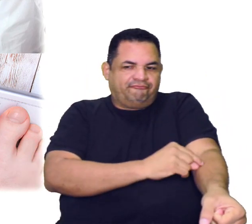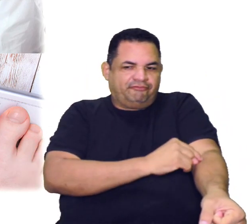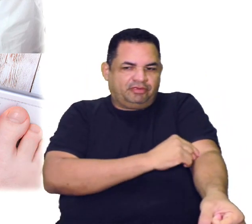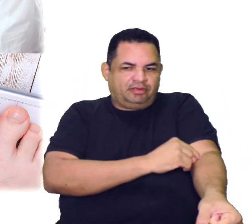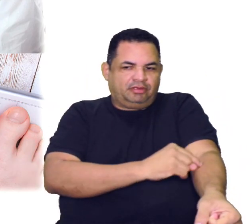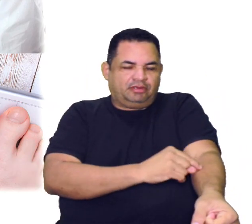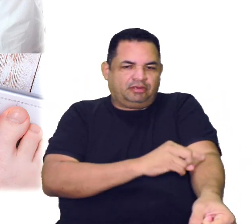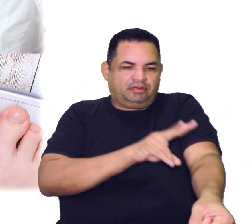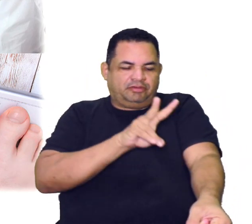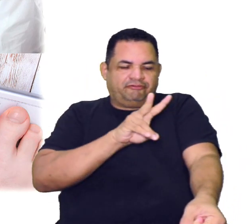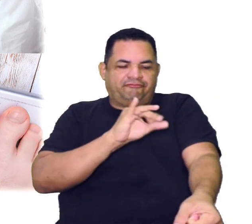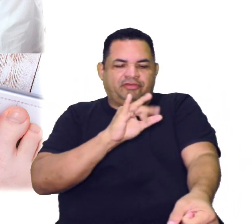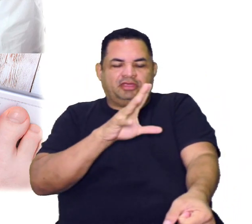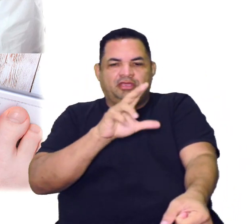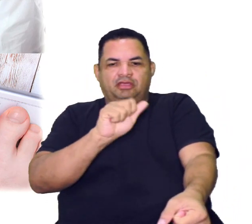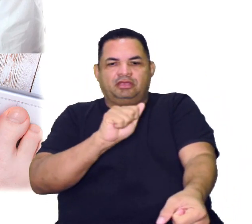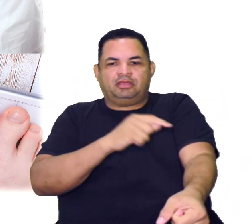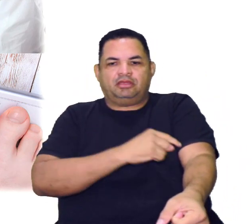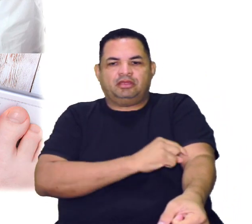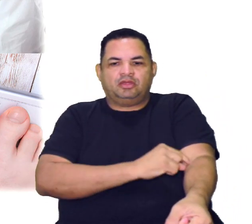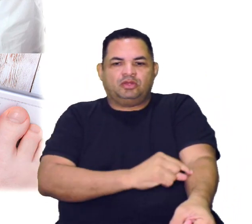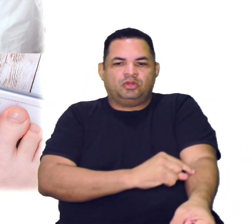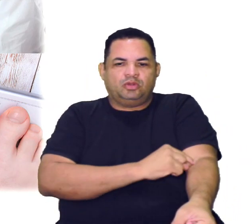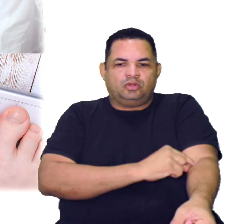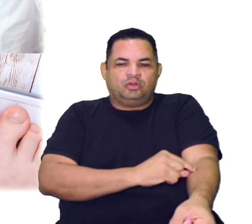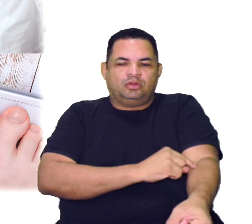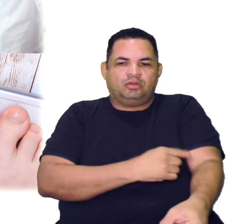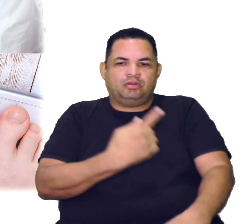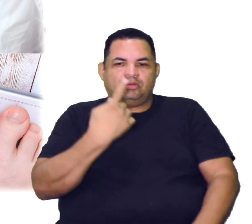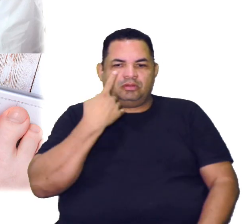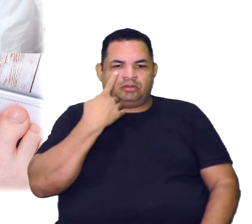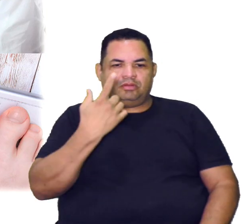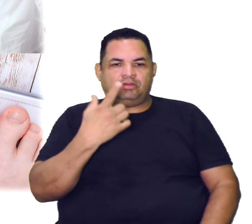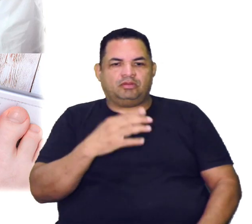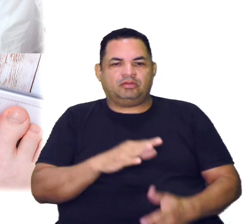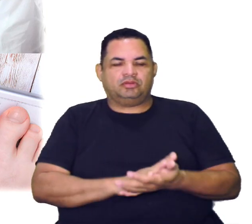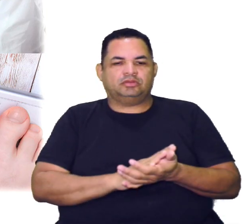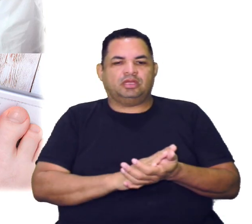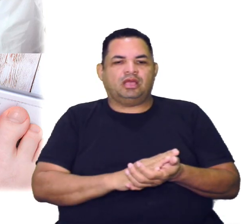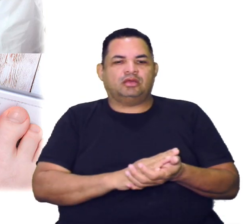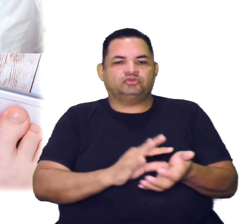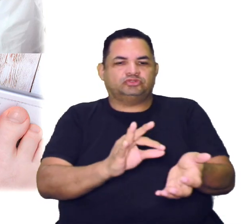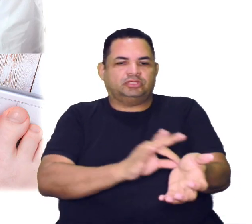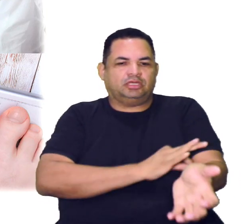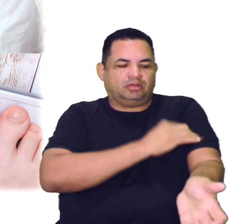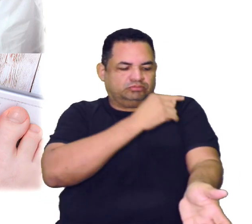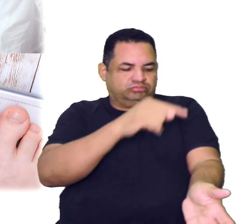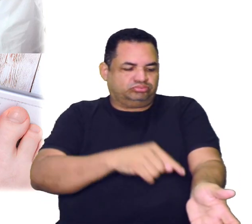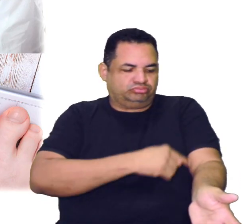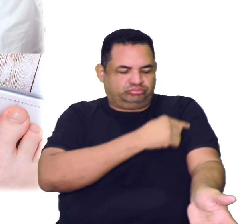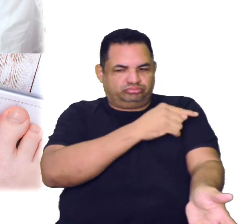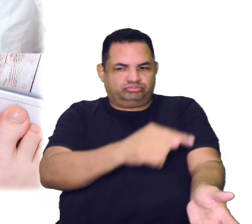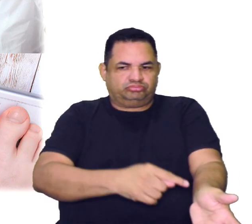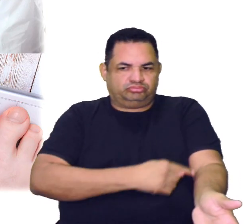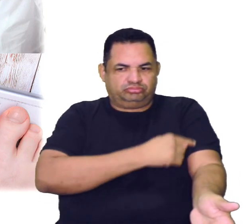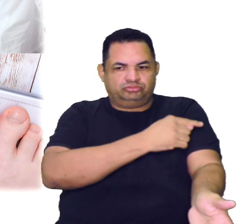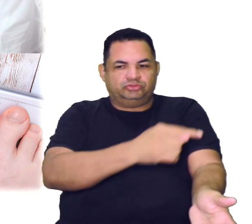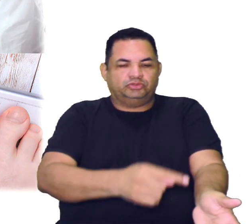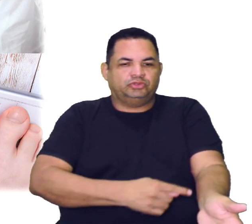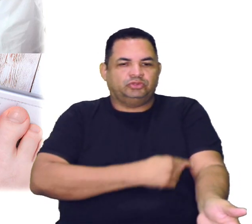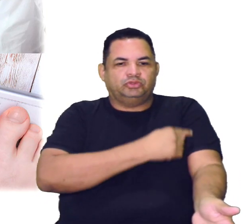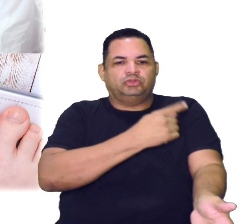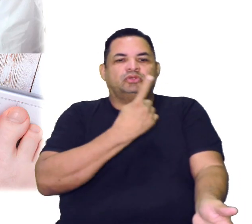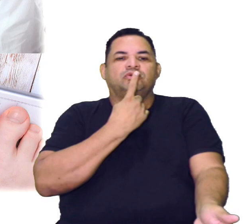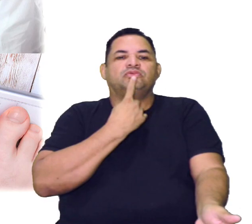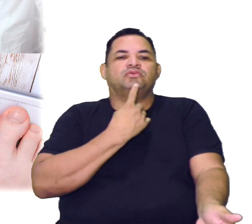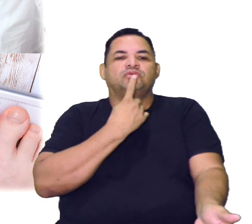veia nossa, né, em grande escala aí, e a passagem do fluxo sanguíneo. Vocês estão vendo aqui